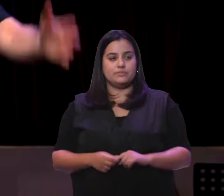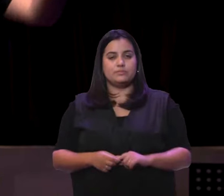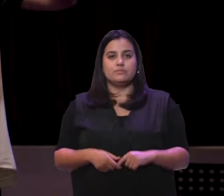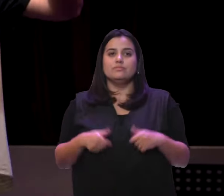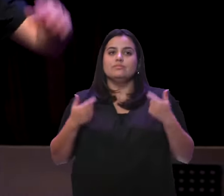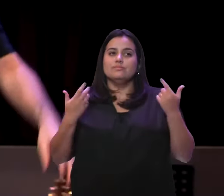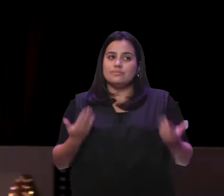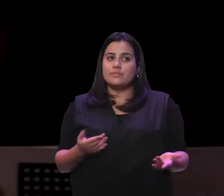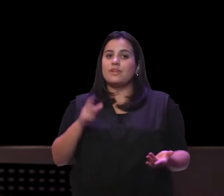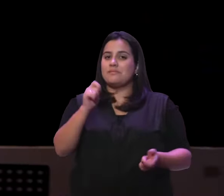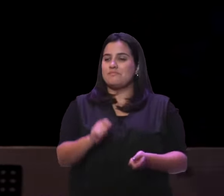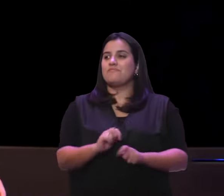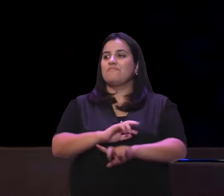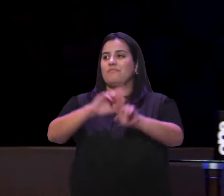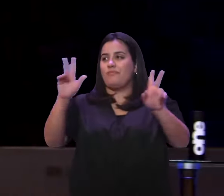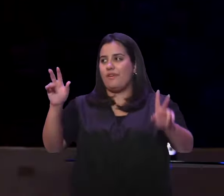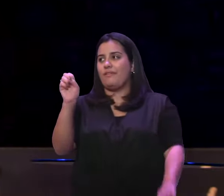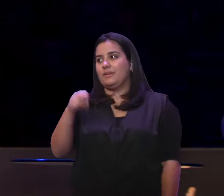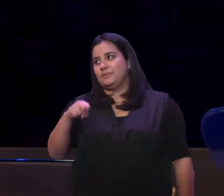Isso faz diferença.